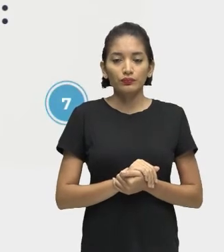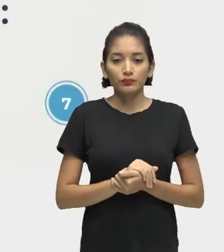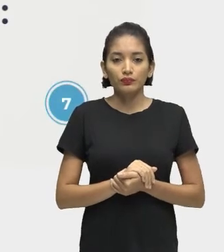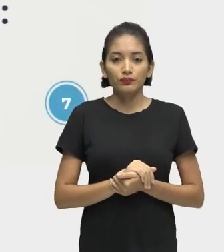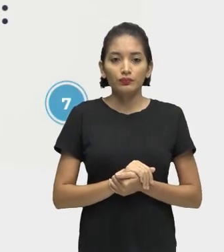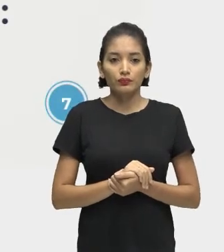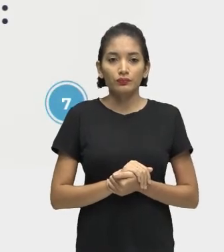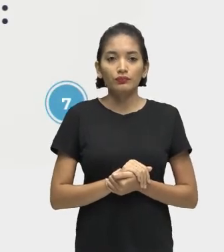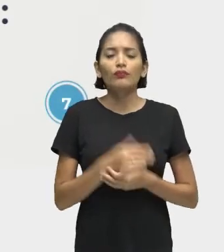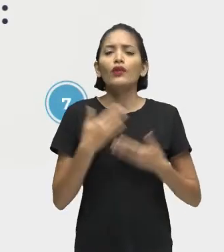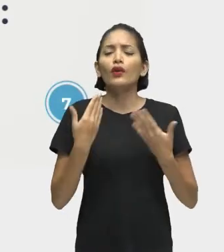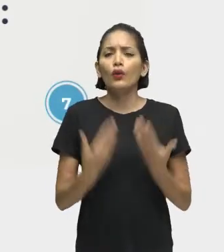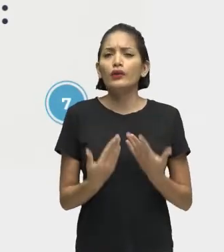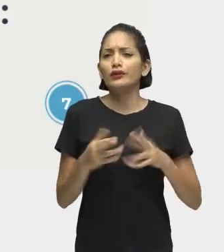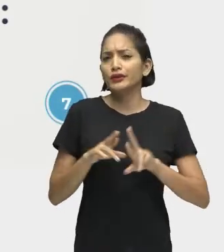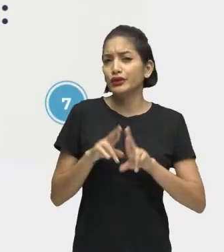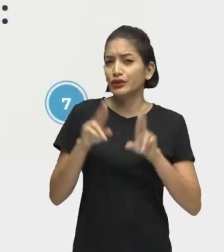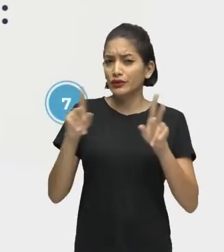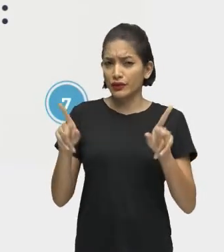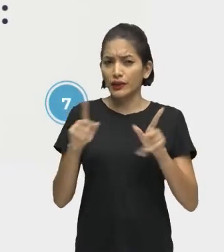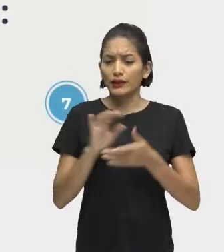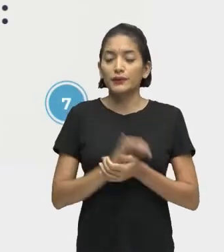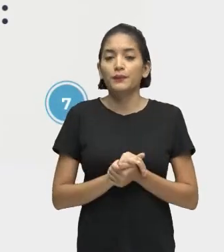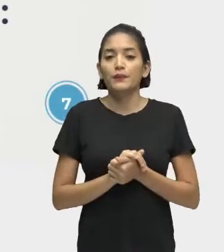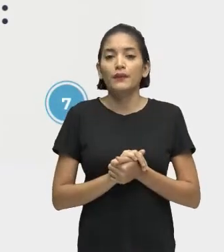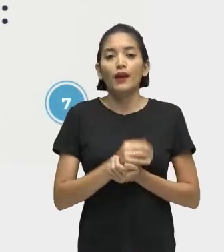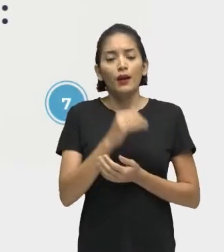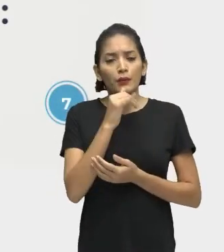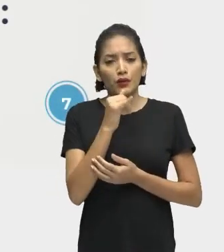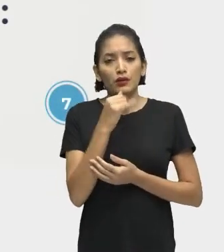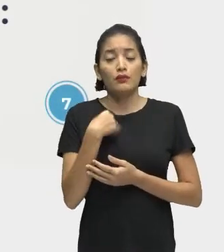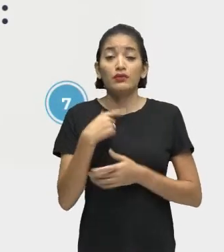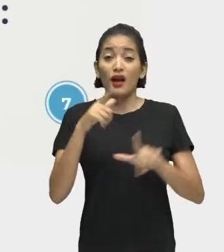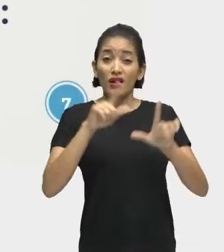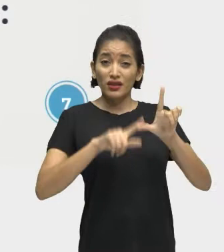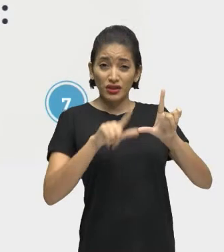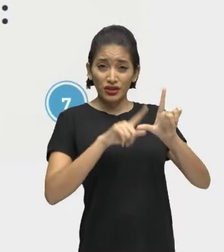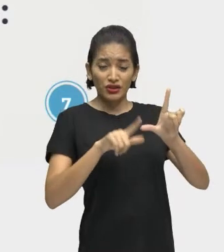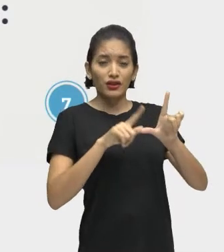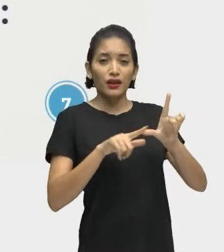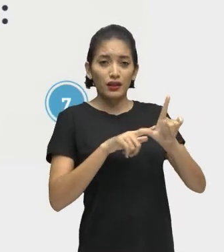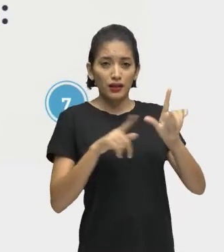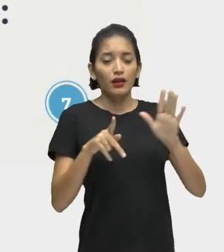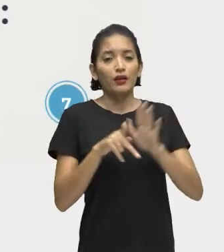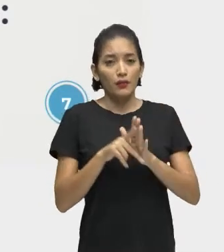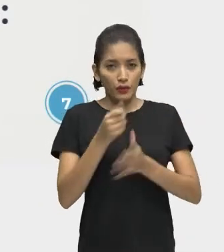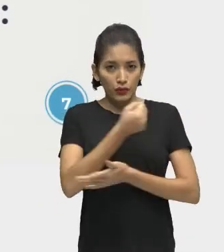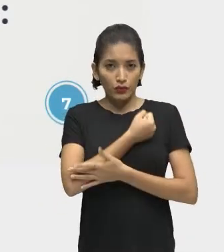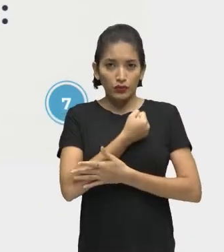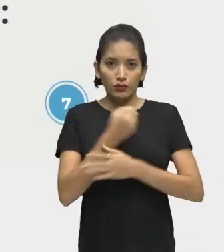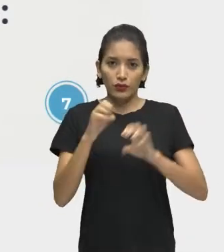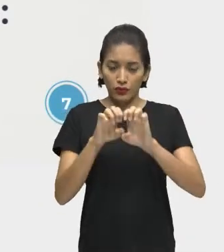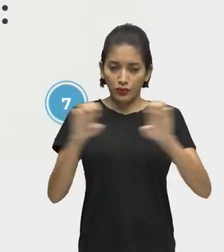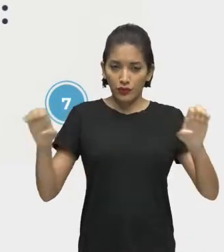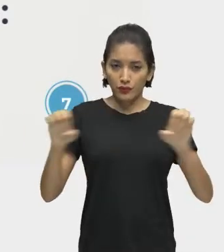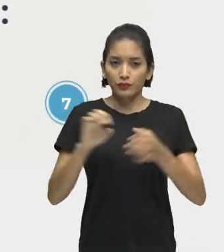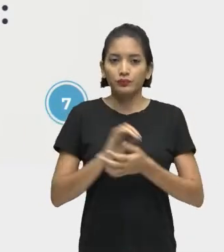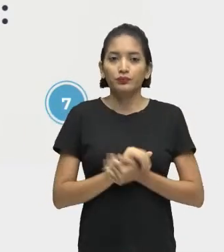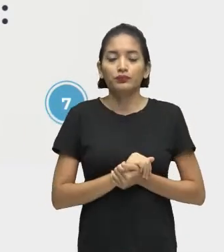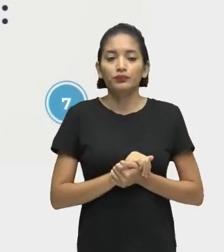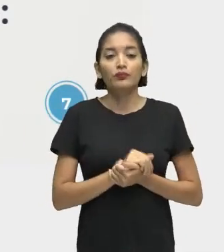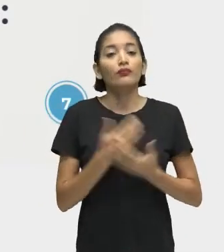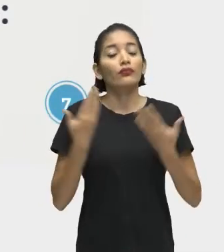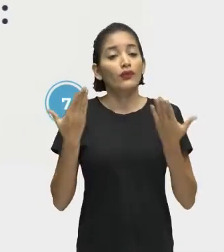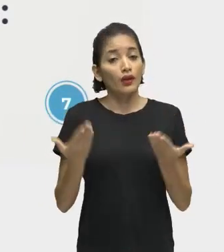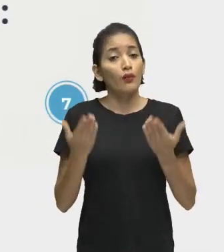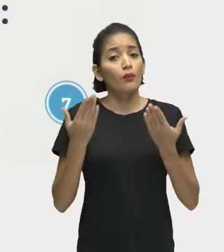As variáveis. As variáveis é como a gente chama as letras das expressões algébricas. Na expressão algébrica, a gente